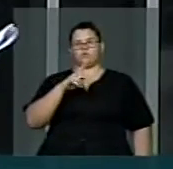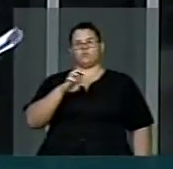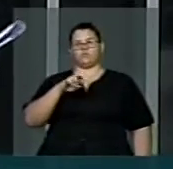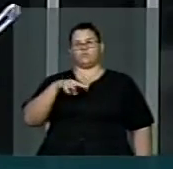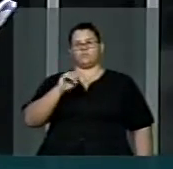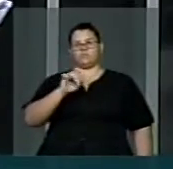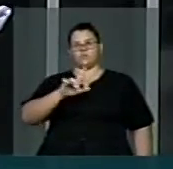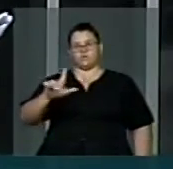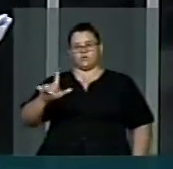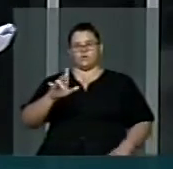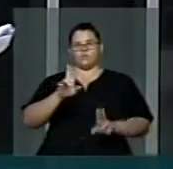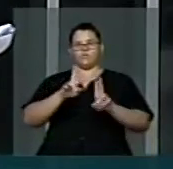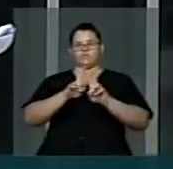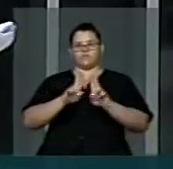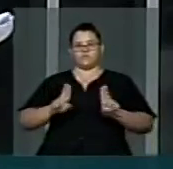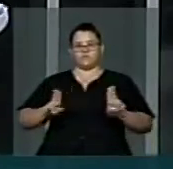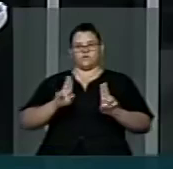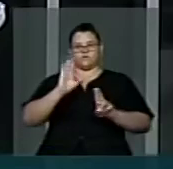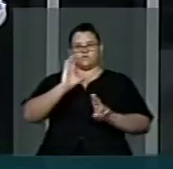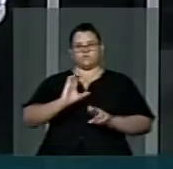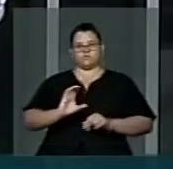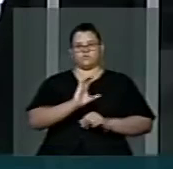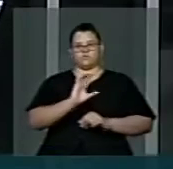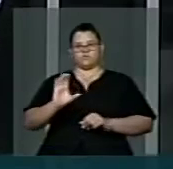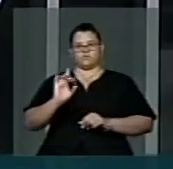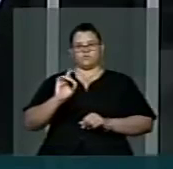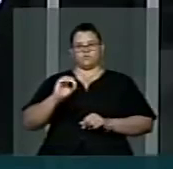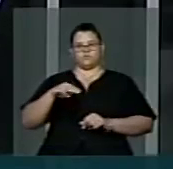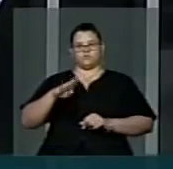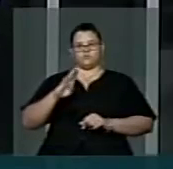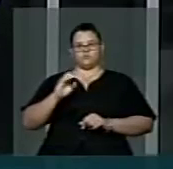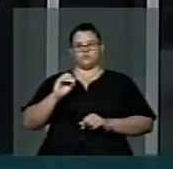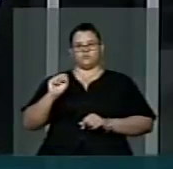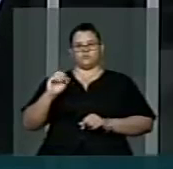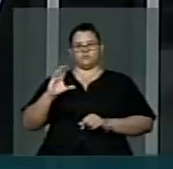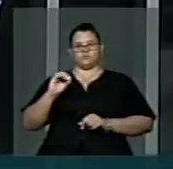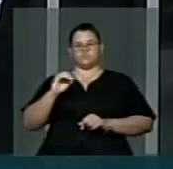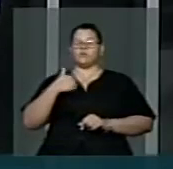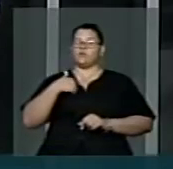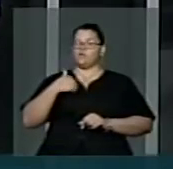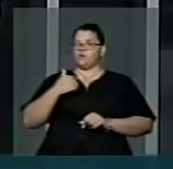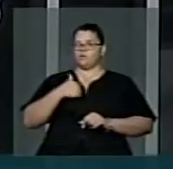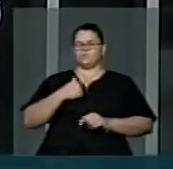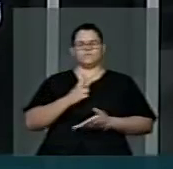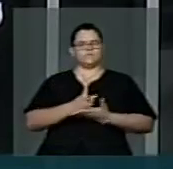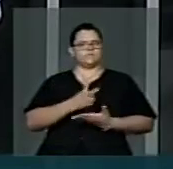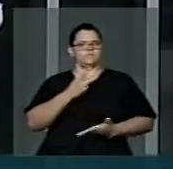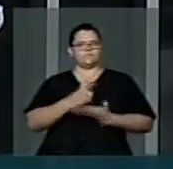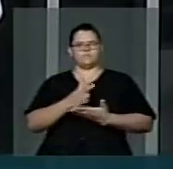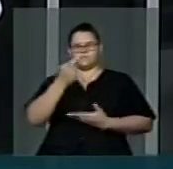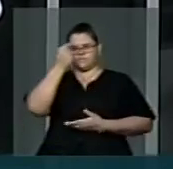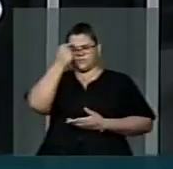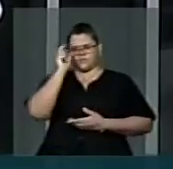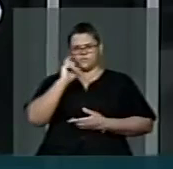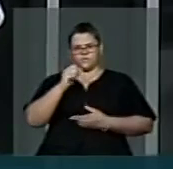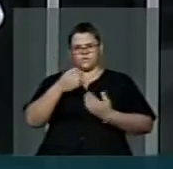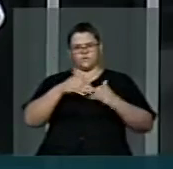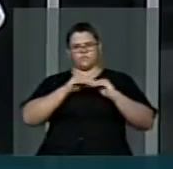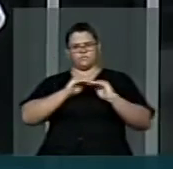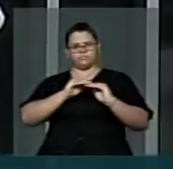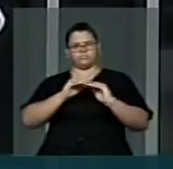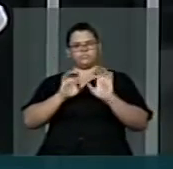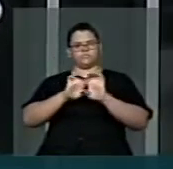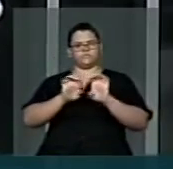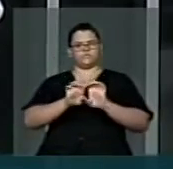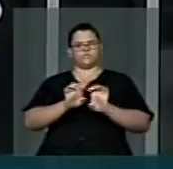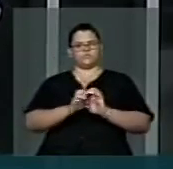Universidade Católica Dom Bosco. Busco, isto sim, estruturar uma defesa convincente da criação de